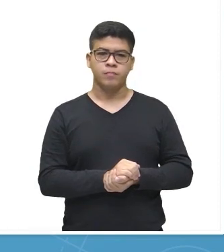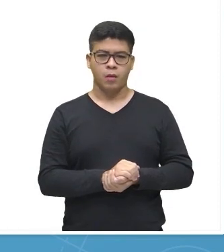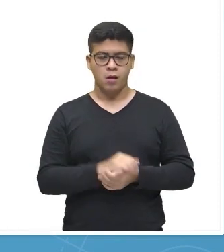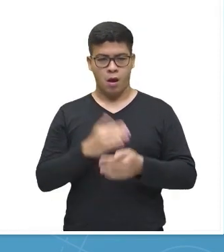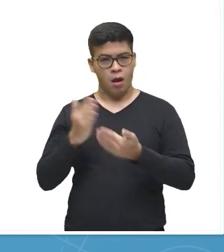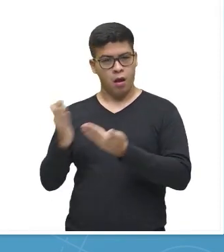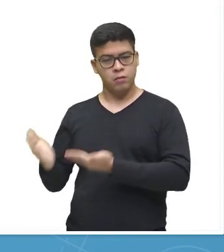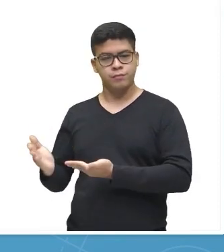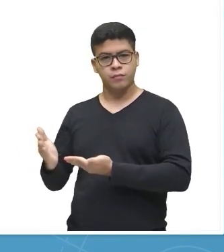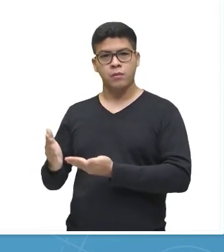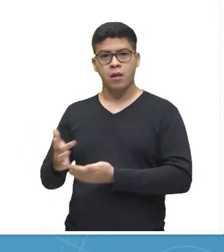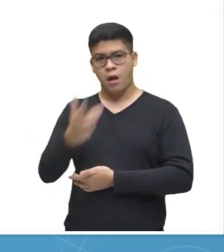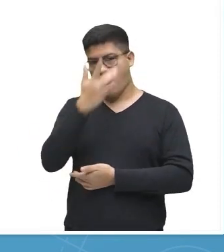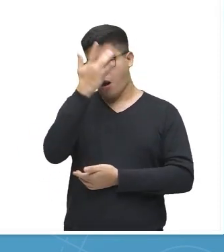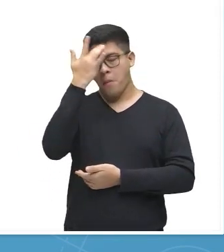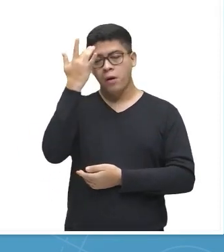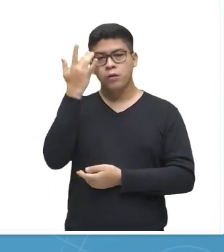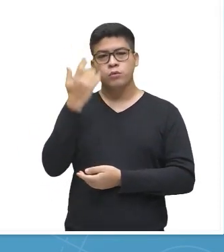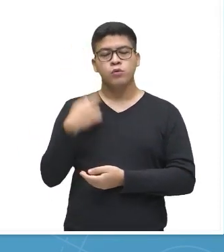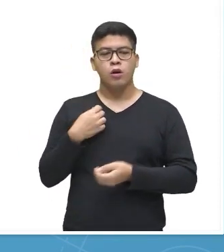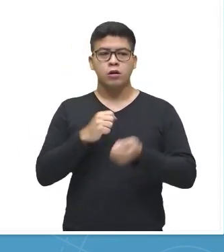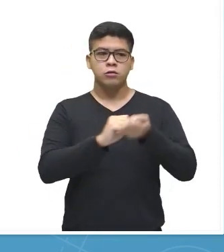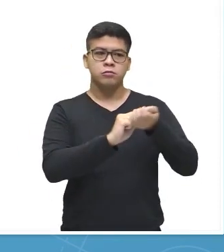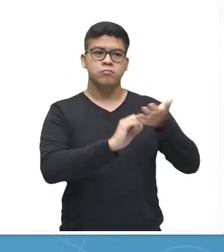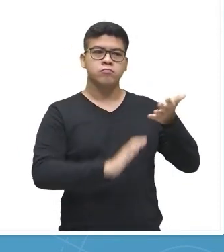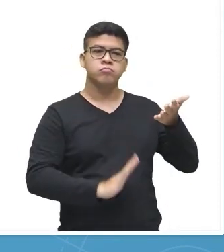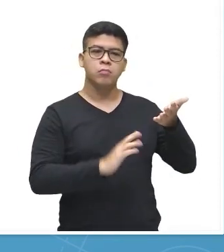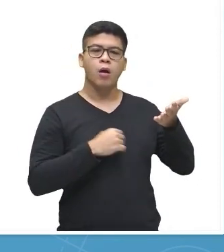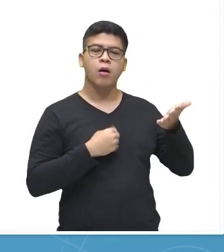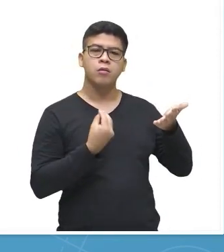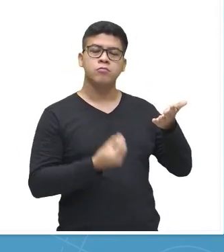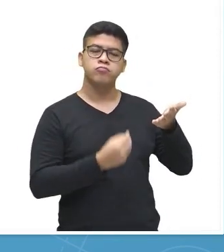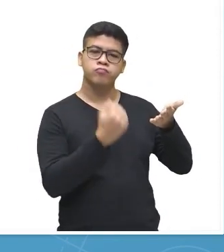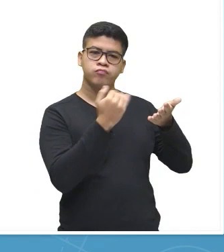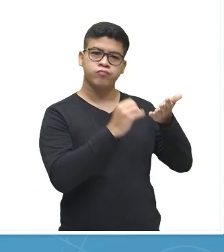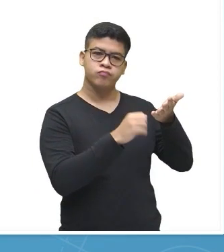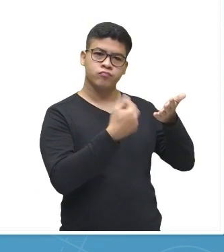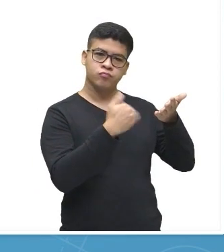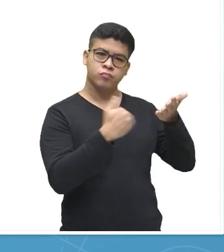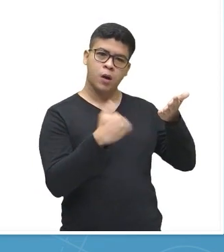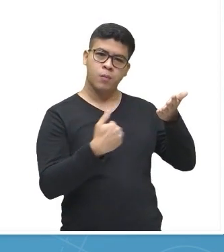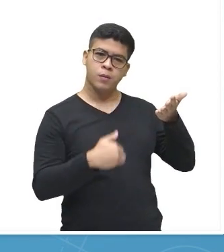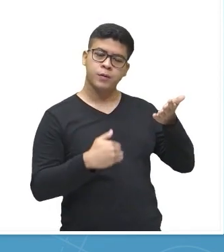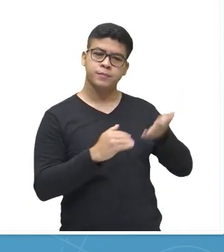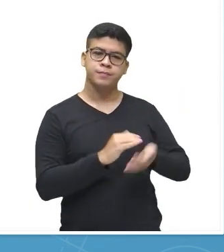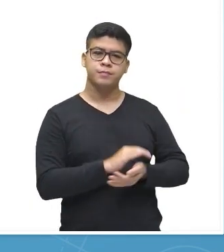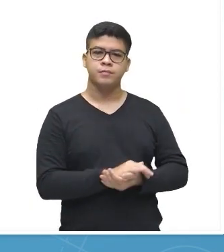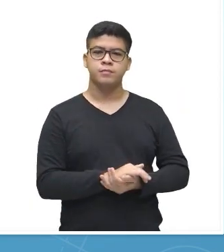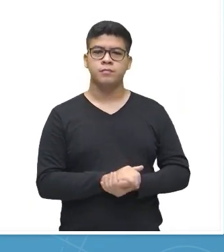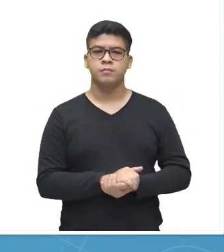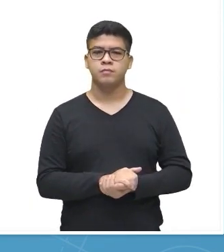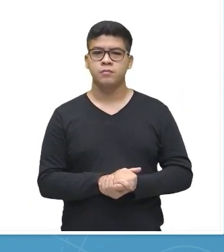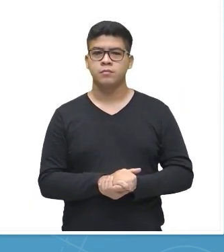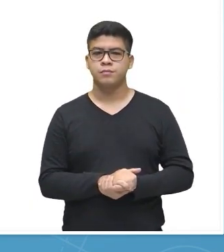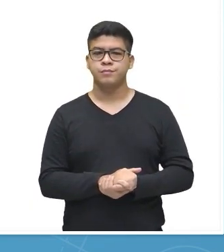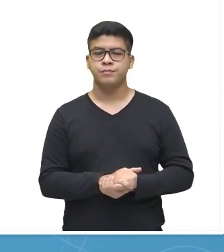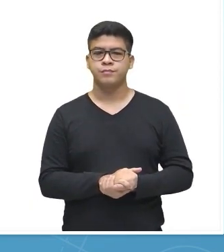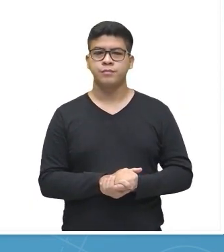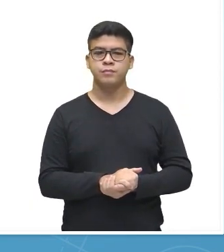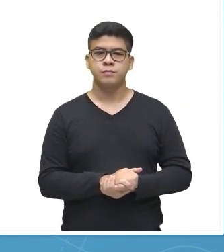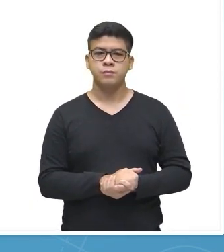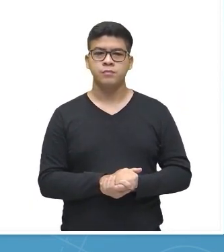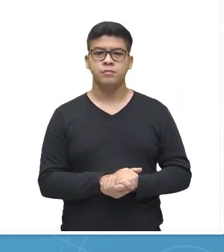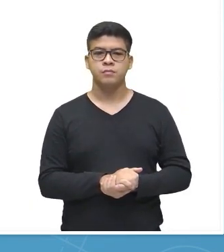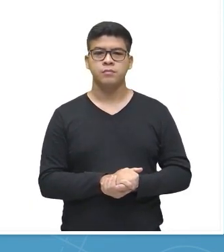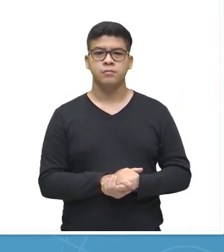que é a A, Arquimedes. A Adria disse que é a A. O Vadson disse que é a